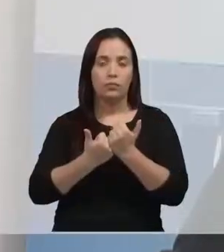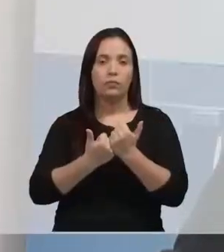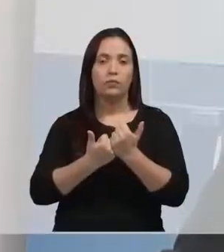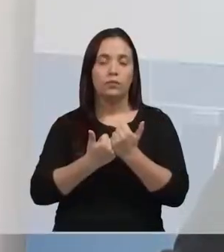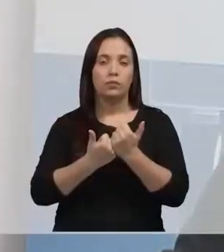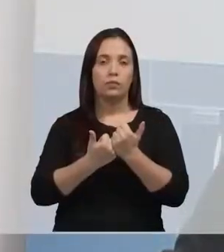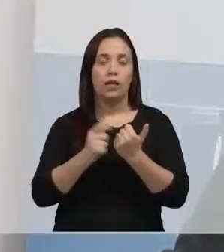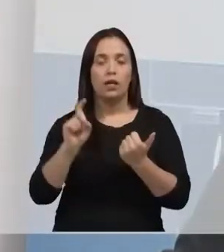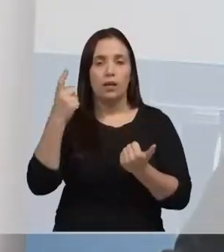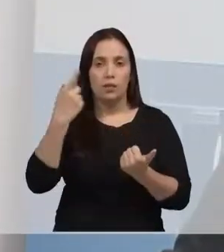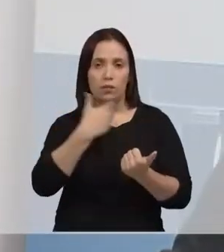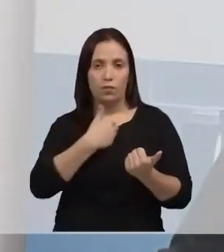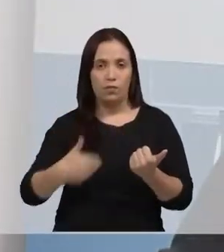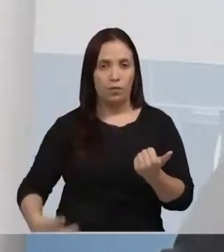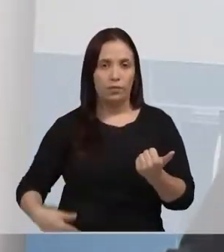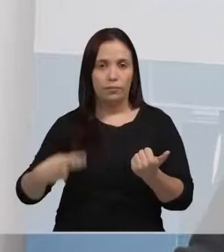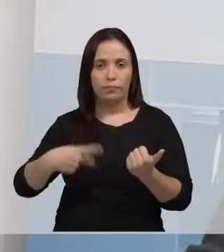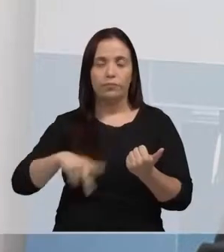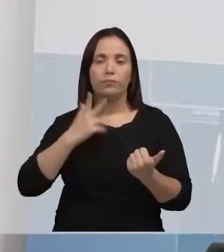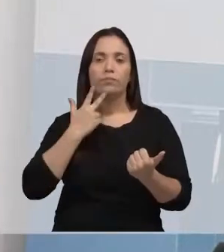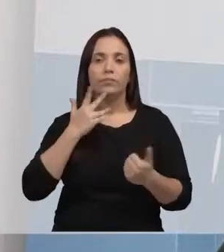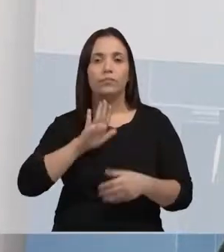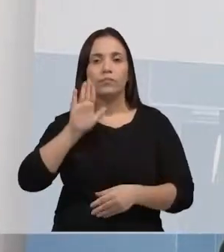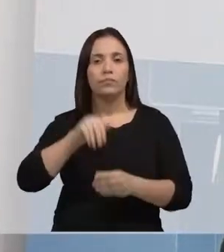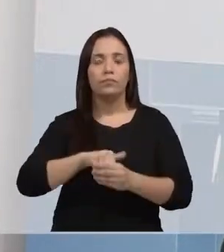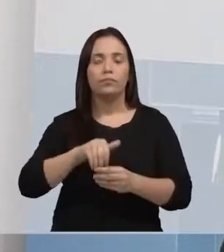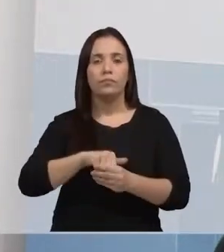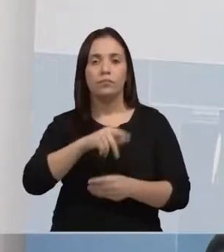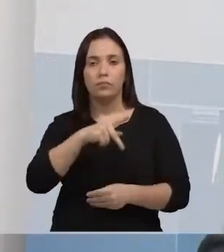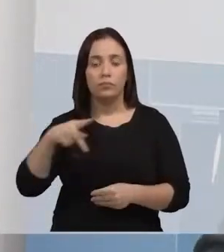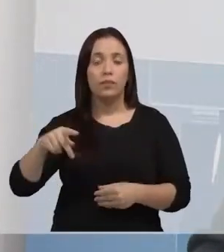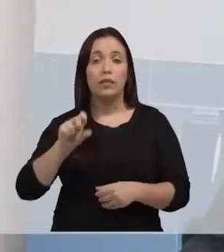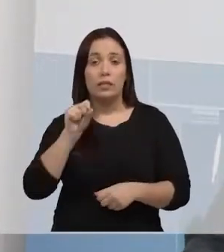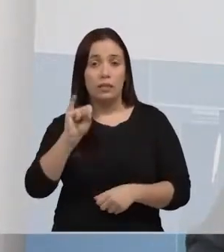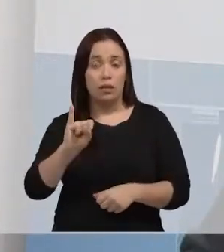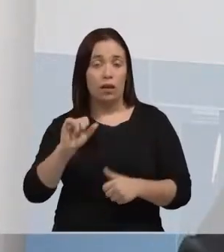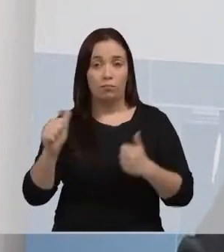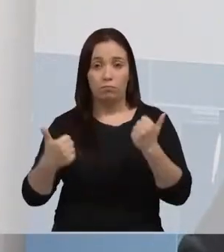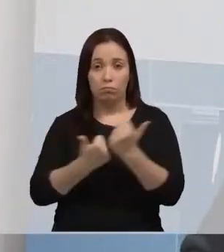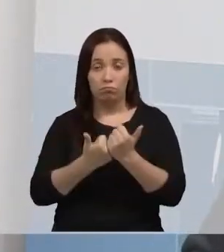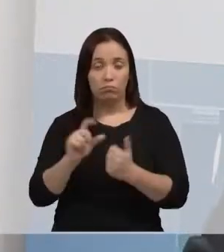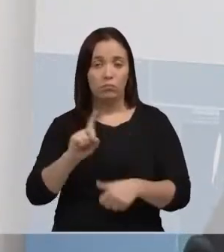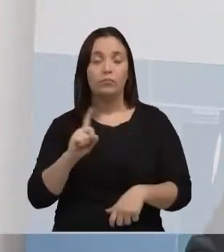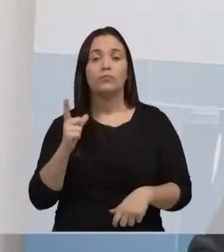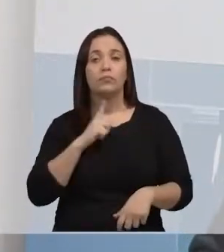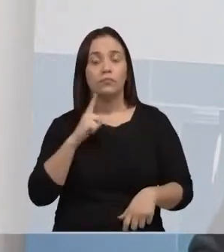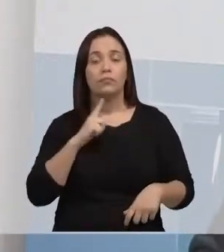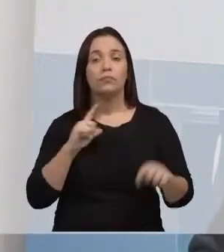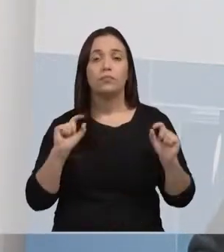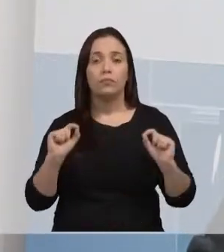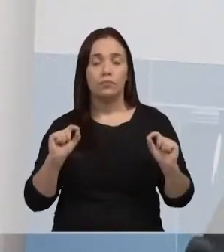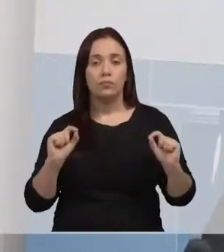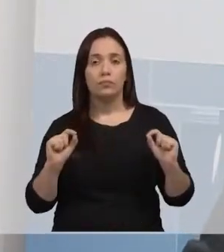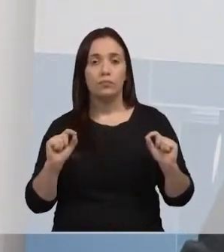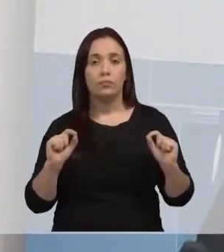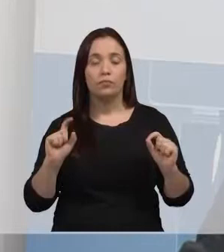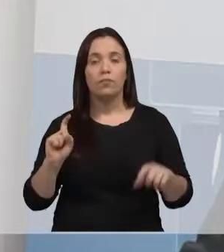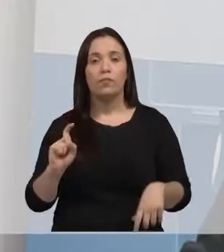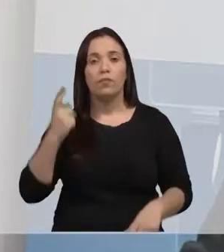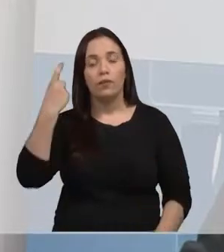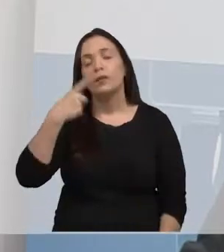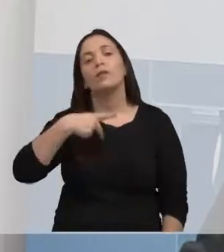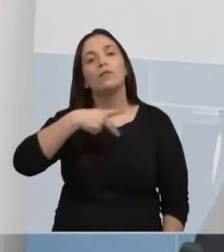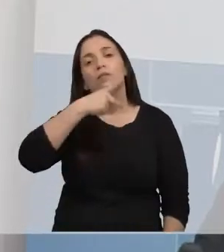do governador Ciro Gomes, ex-governador Ciro Gomes, pré-candidato a presidente da República. Se isso não acontecer, existe a possibilidade